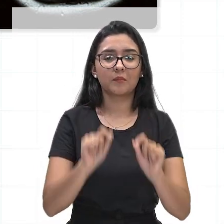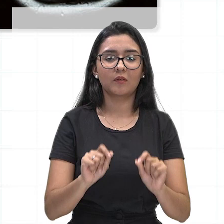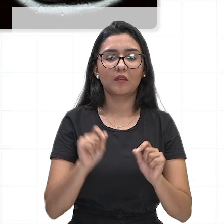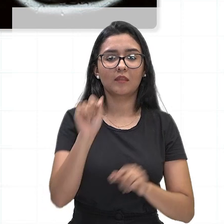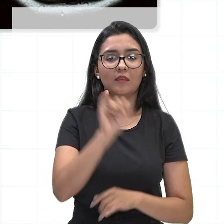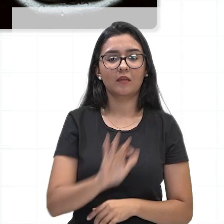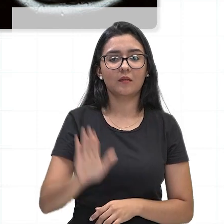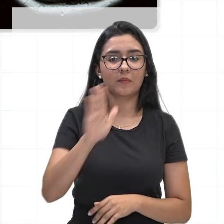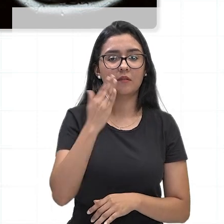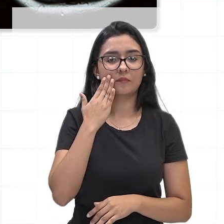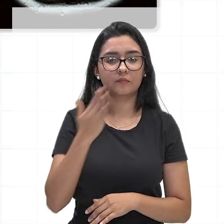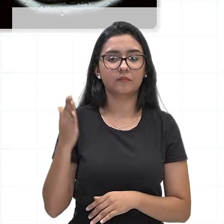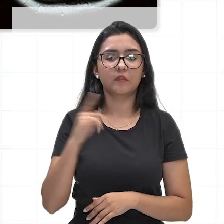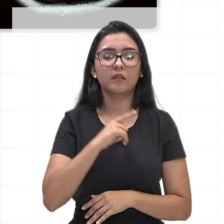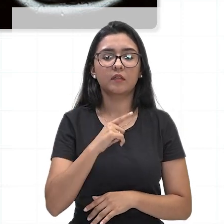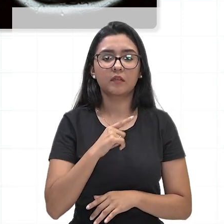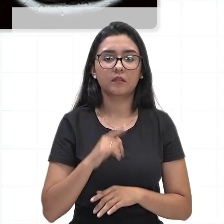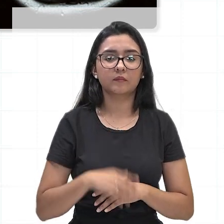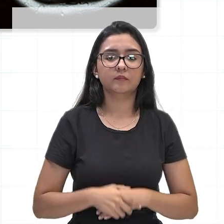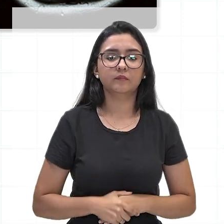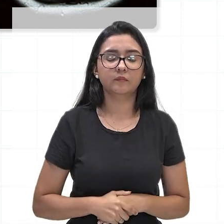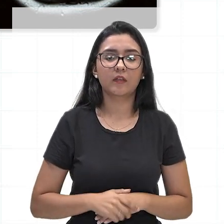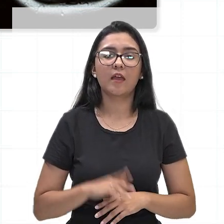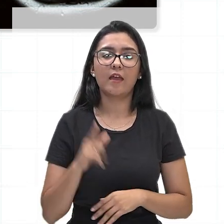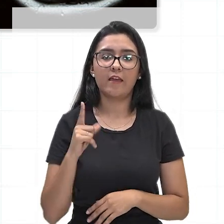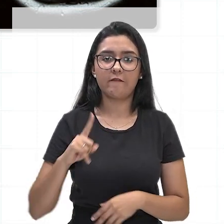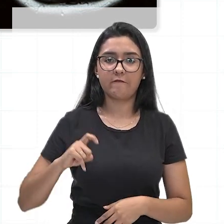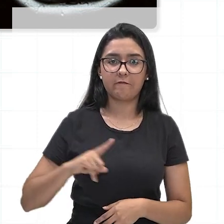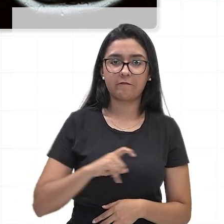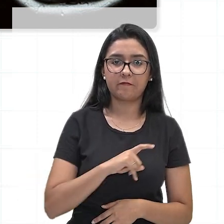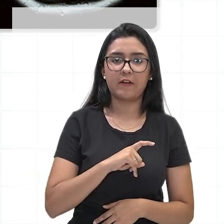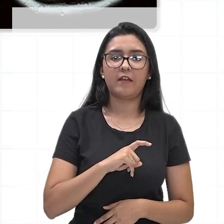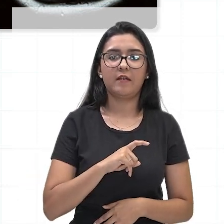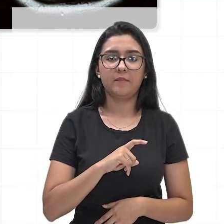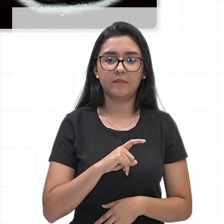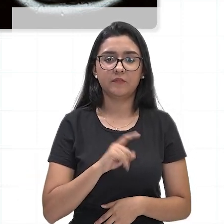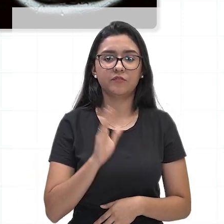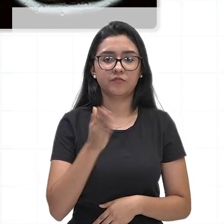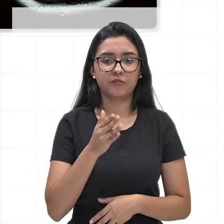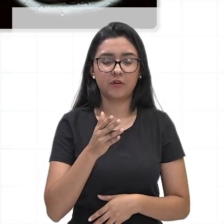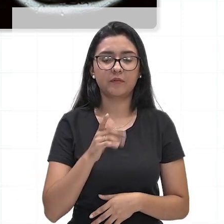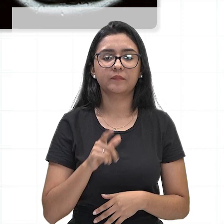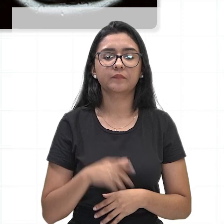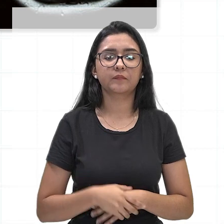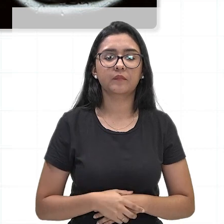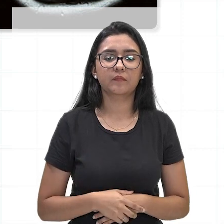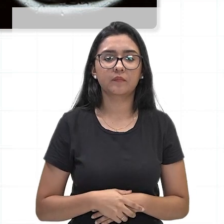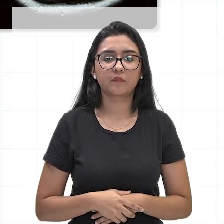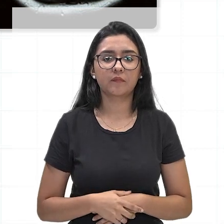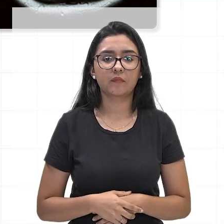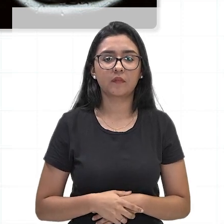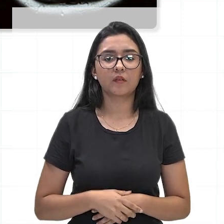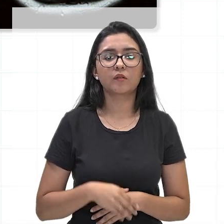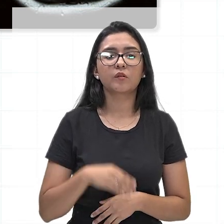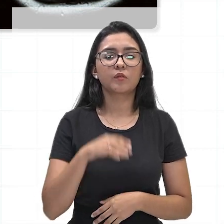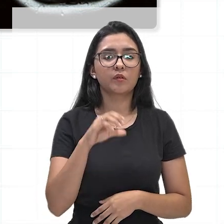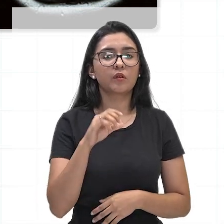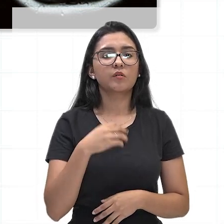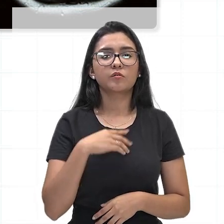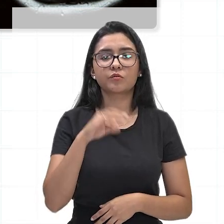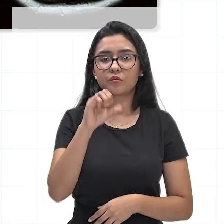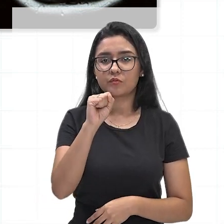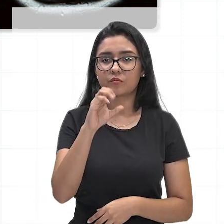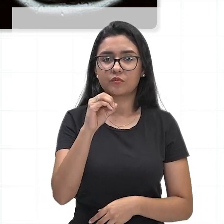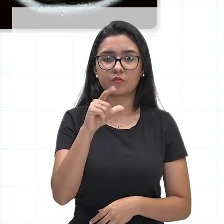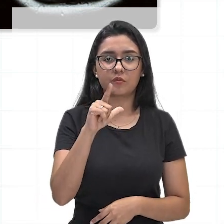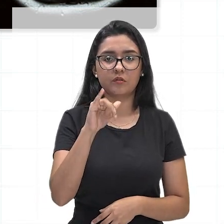observa aí na imagem que nós temos, né, o verme adulto completo, né, que é chamado de tênia ou solitária.